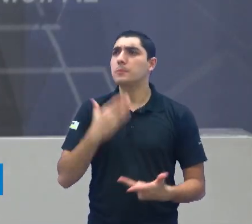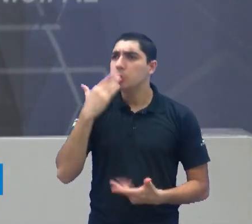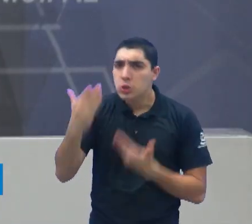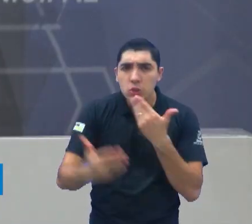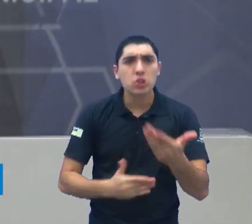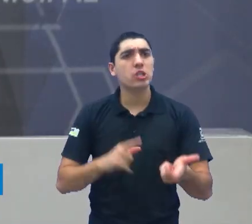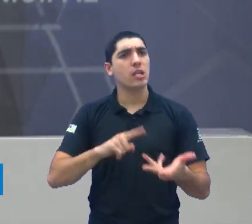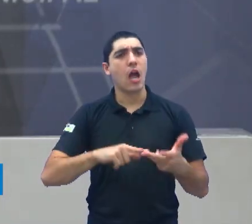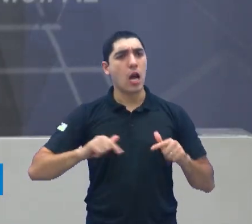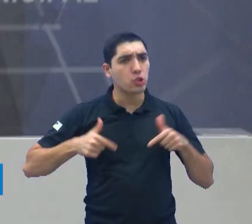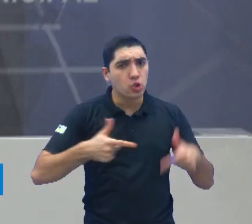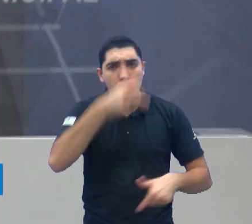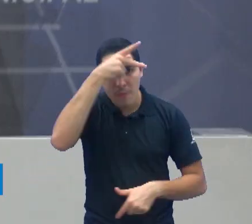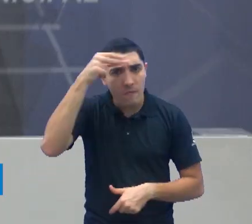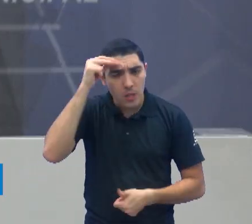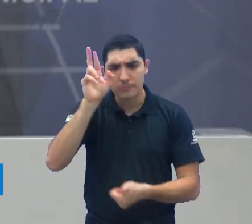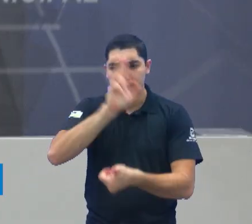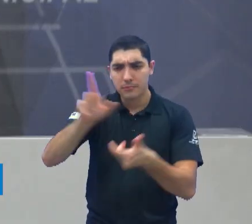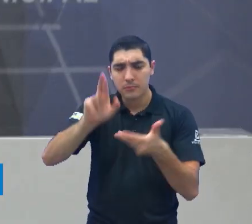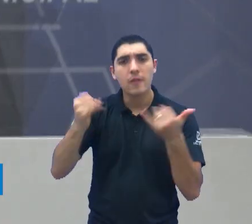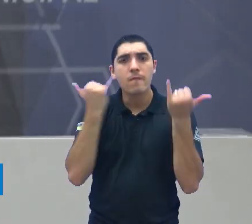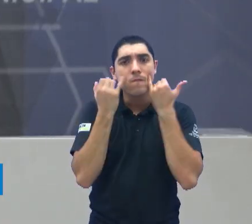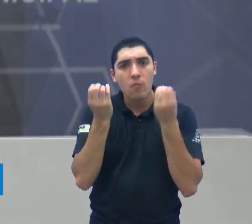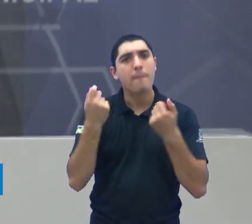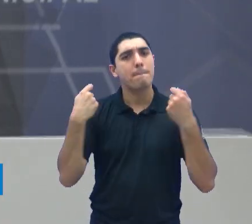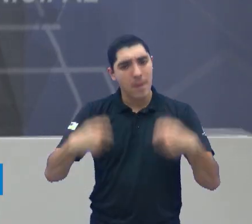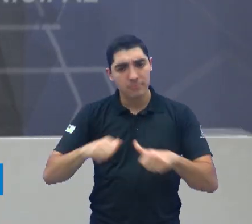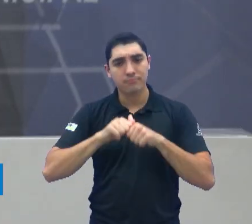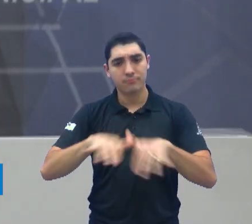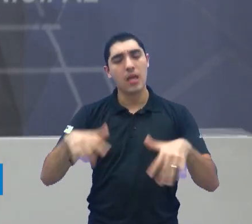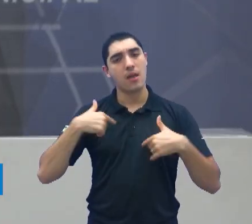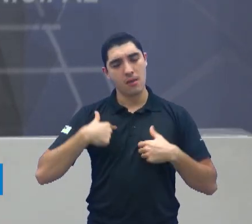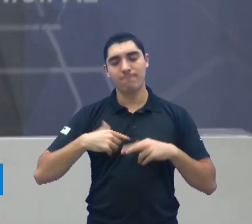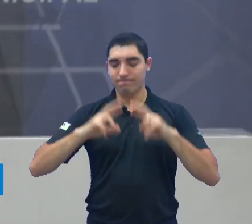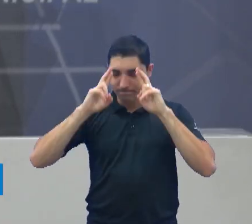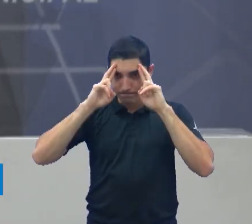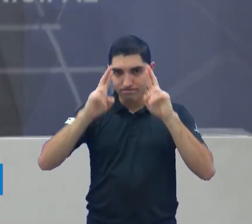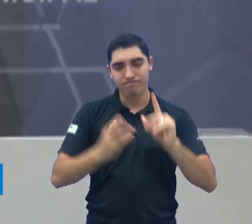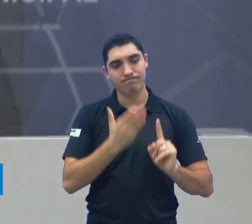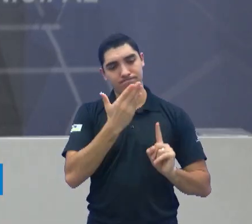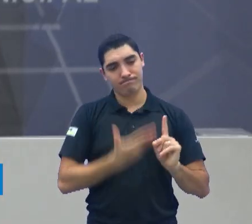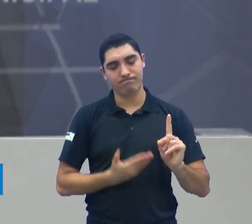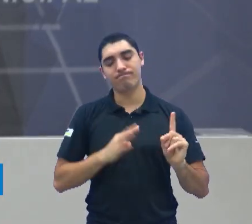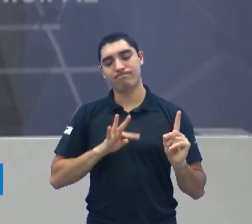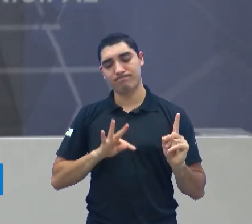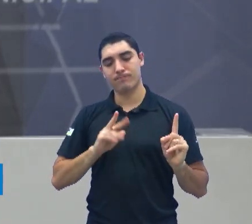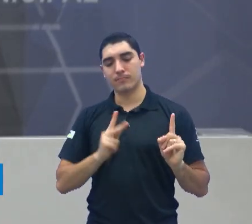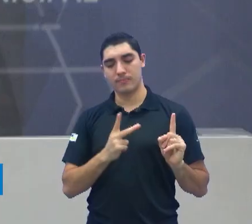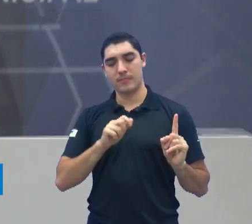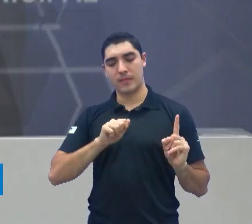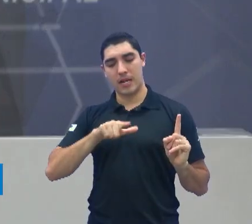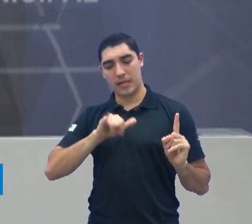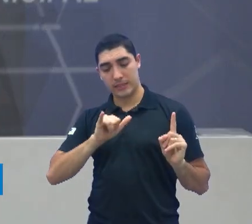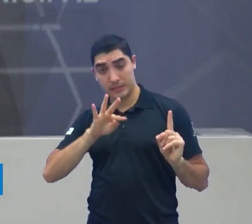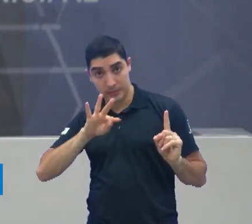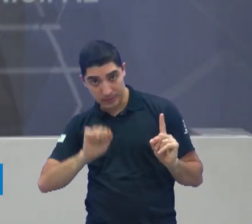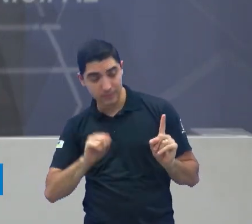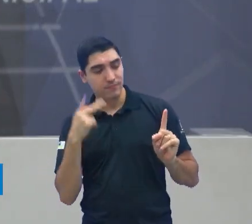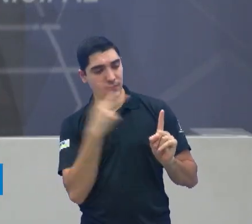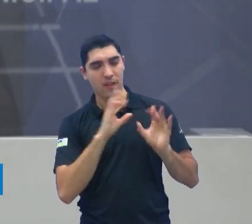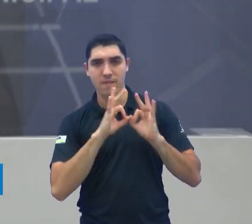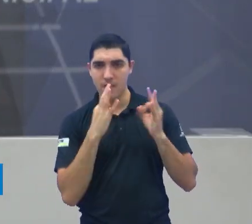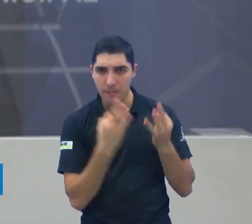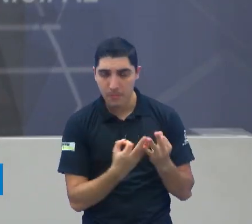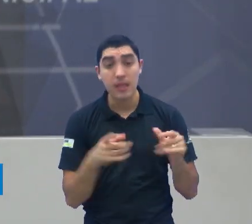e que mais informação chegue às mulheres. Meu respeito à memória da Thalita, minha solidariedade à família, meu